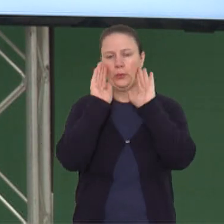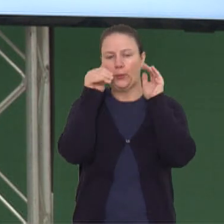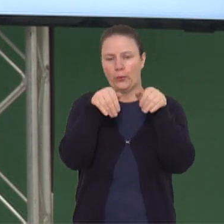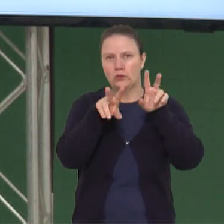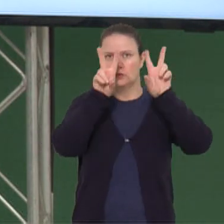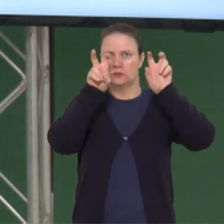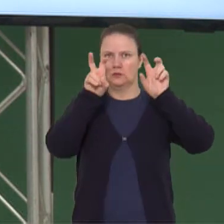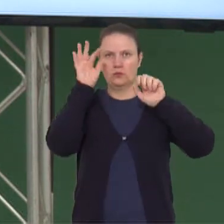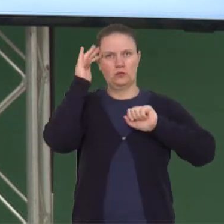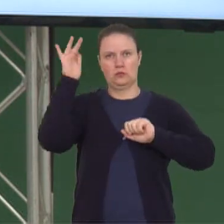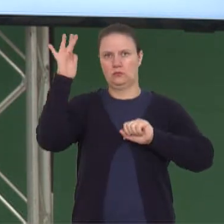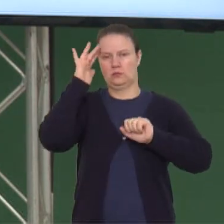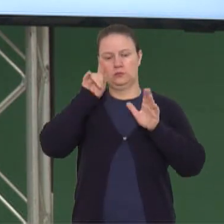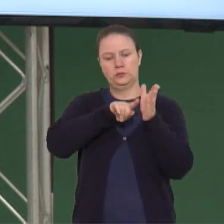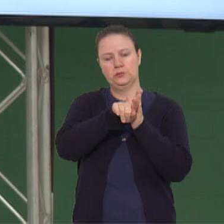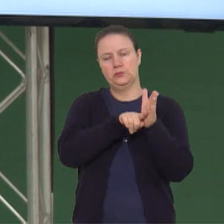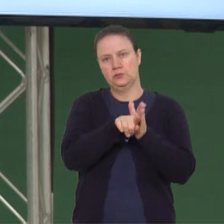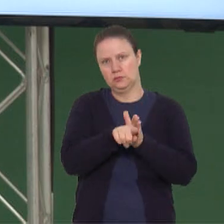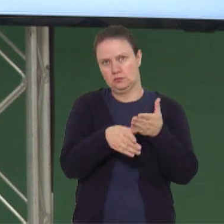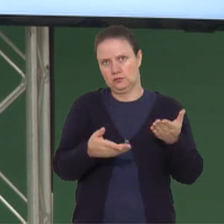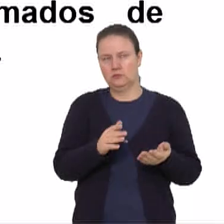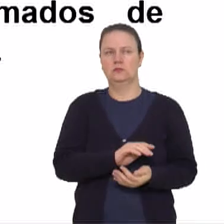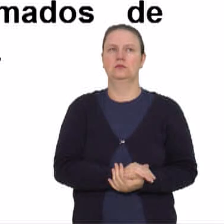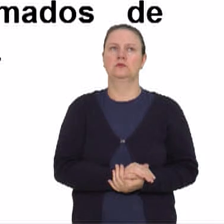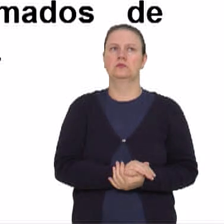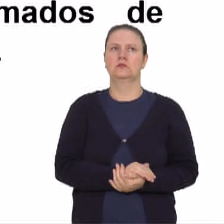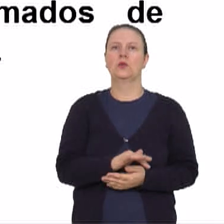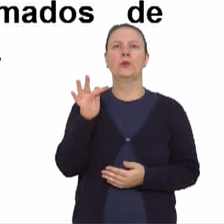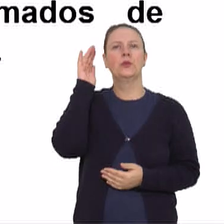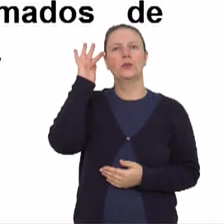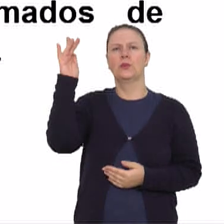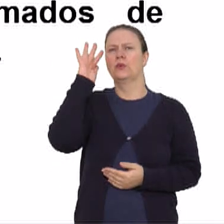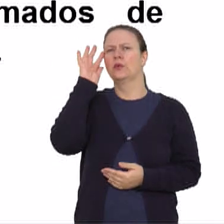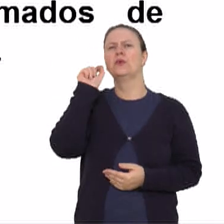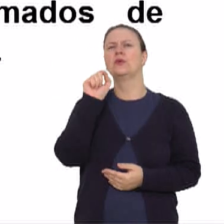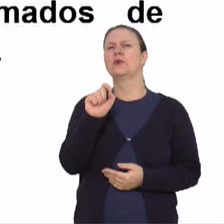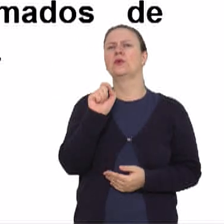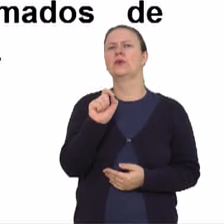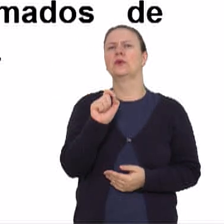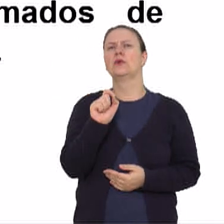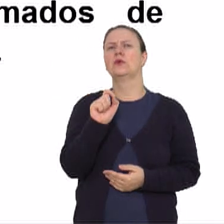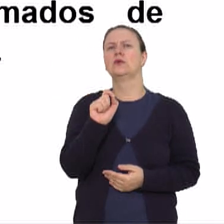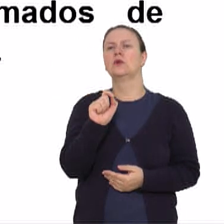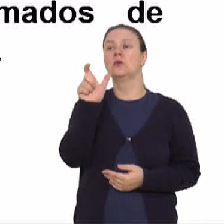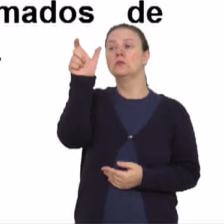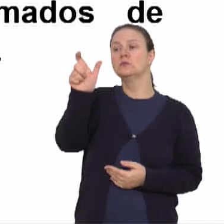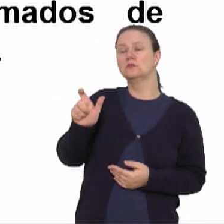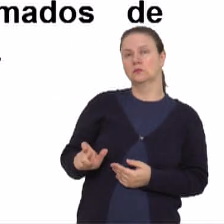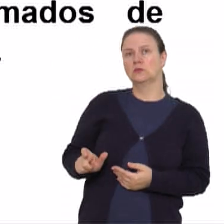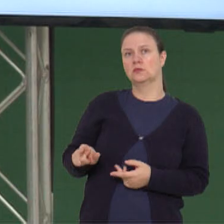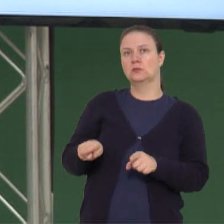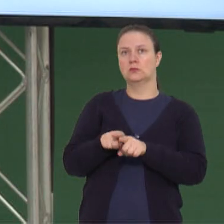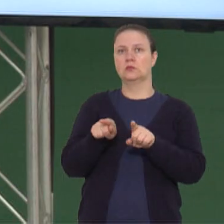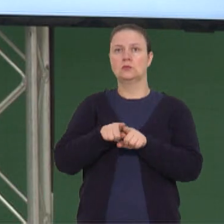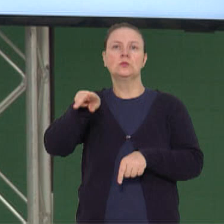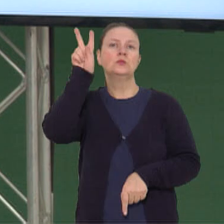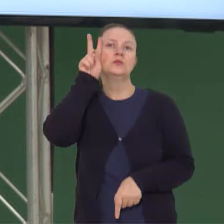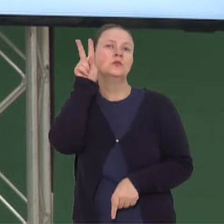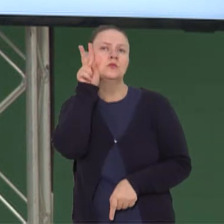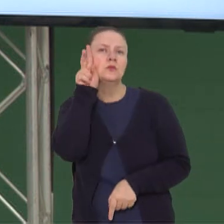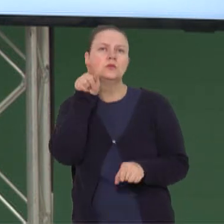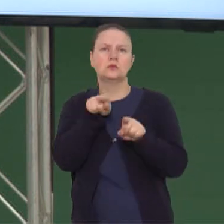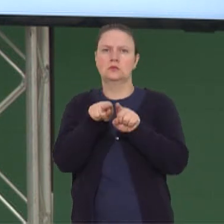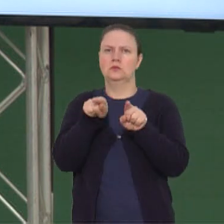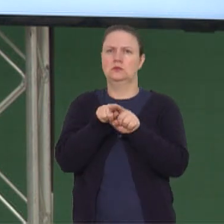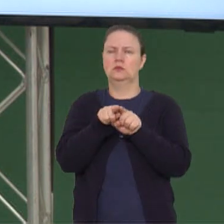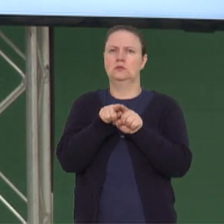pesquisaram o assunto. Filósofos pré-socráticos. Quem eram os filósofos pré-socráticos? Relembrando, ou para quem está vendo pela primeira